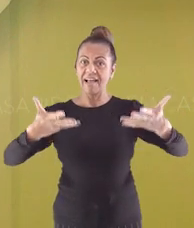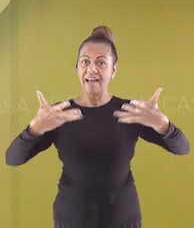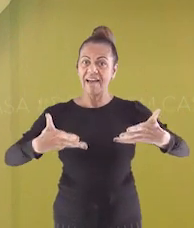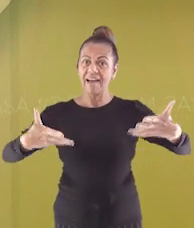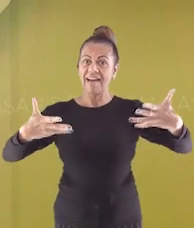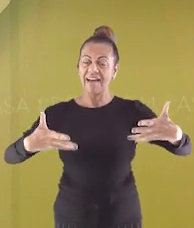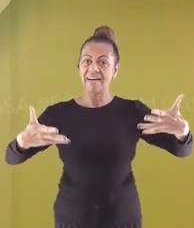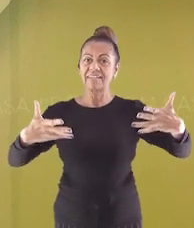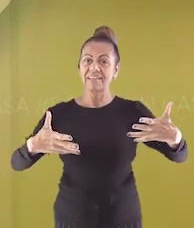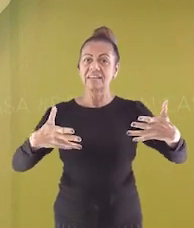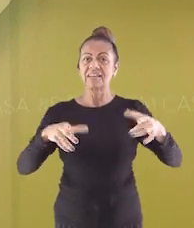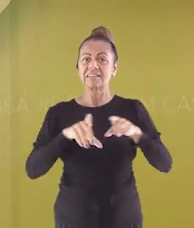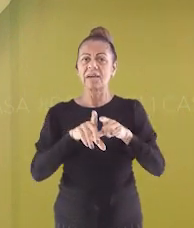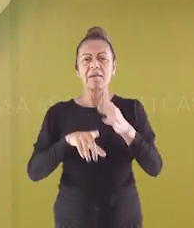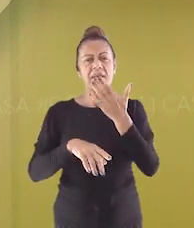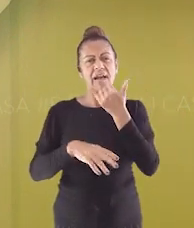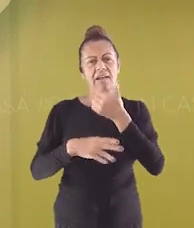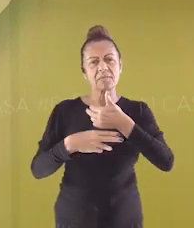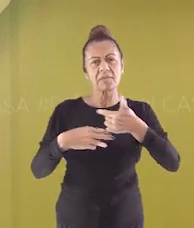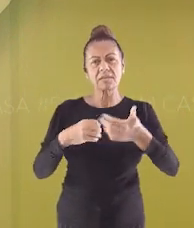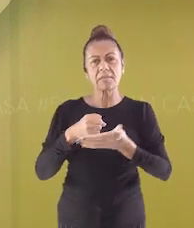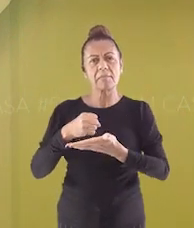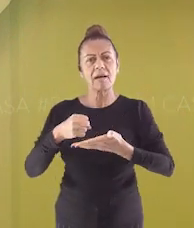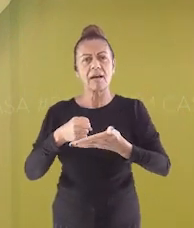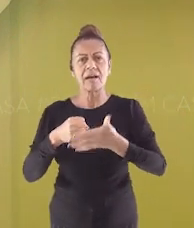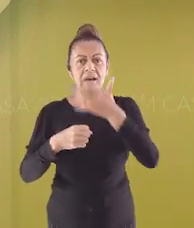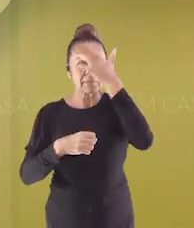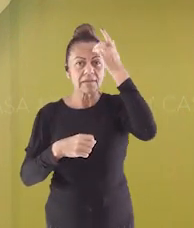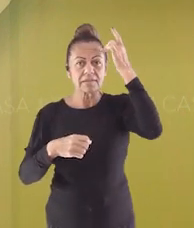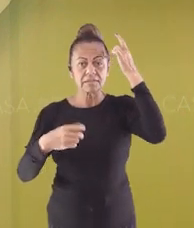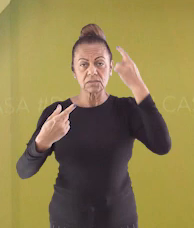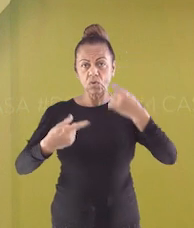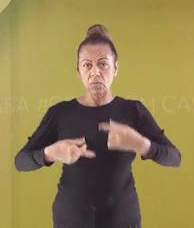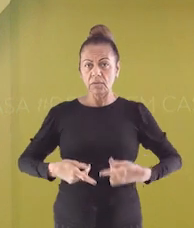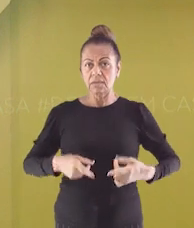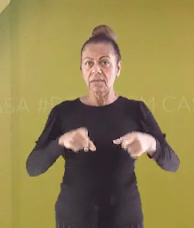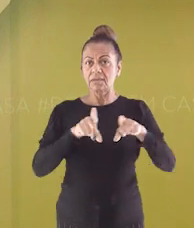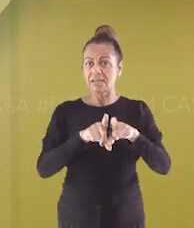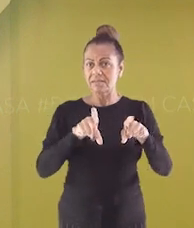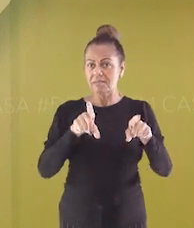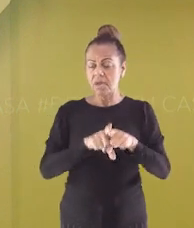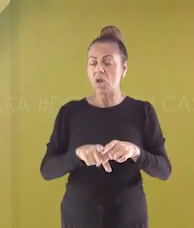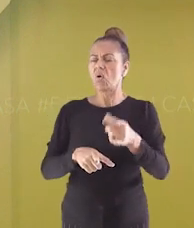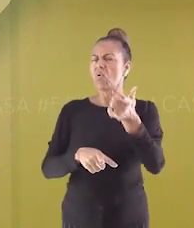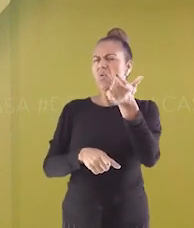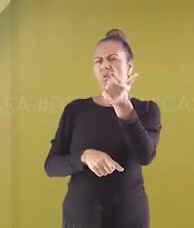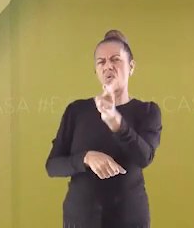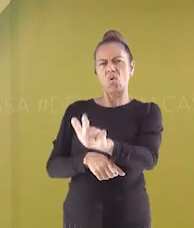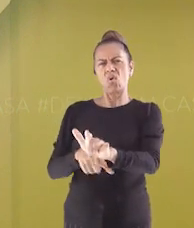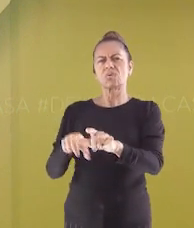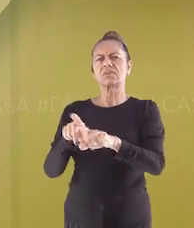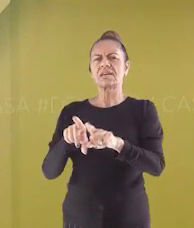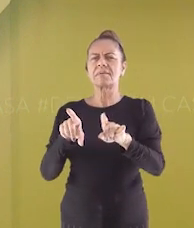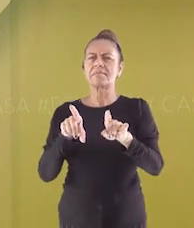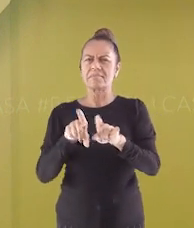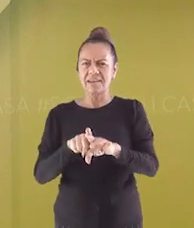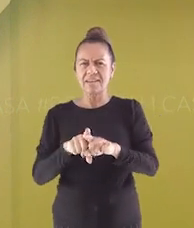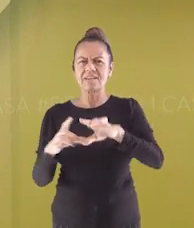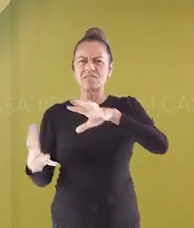é fonte primária da alimentação não apenas dos seres humanos, mas como dos outros seres